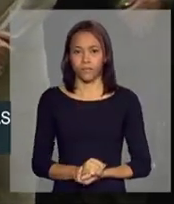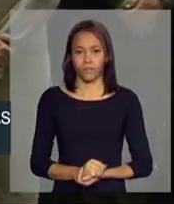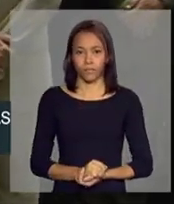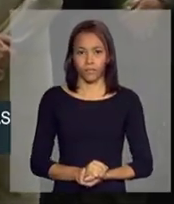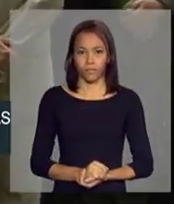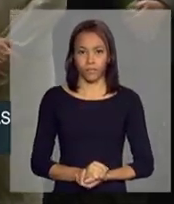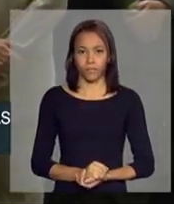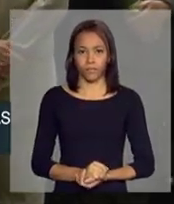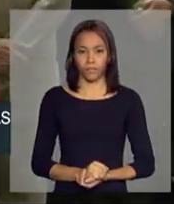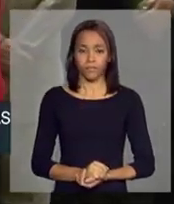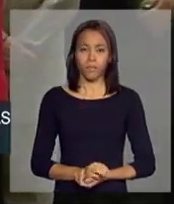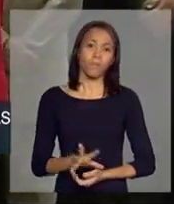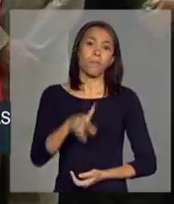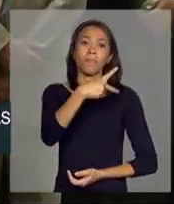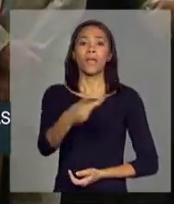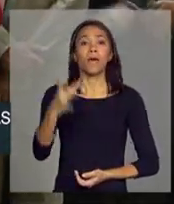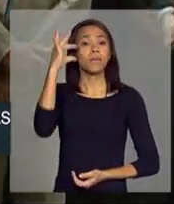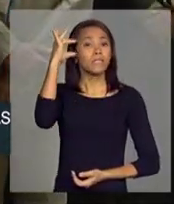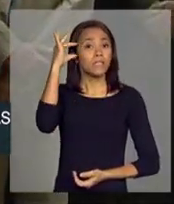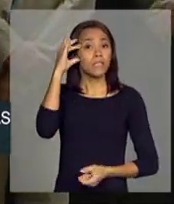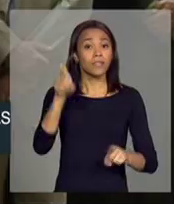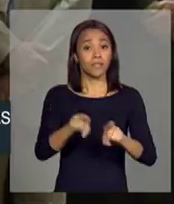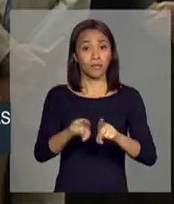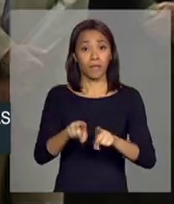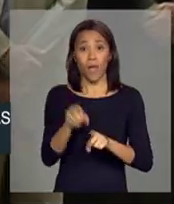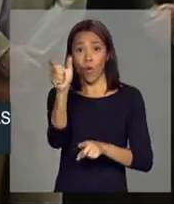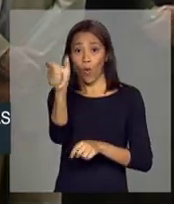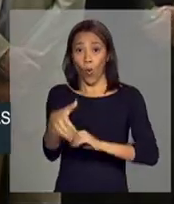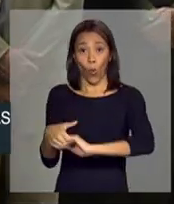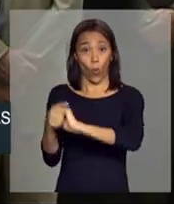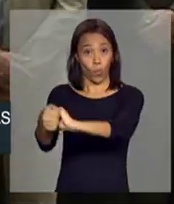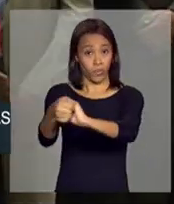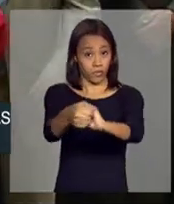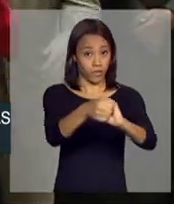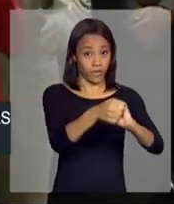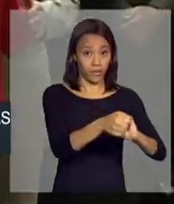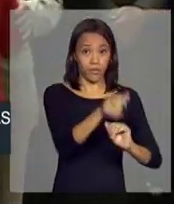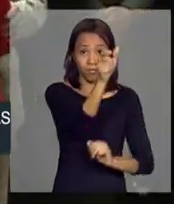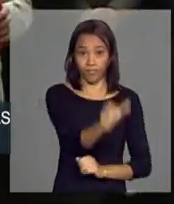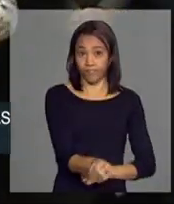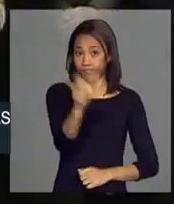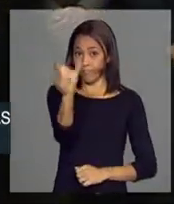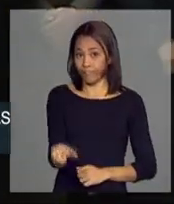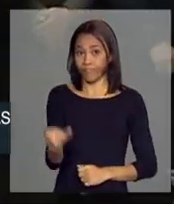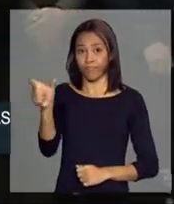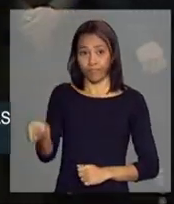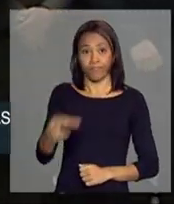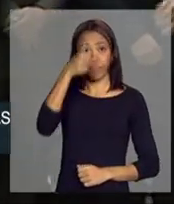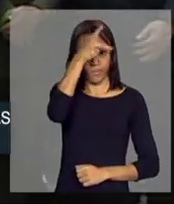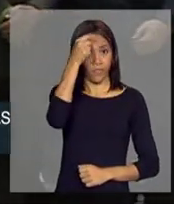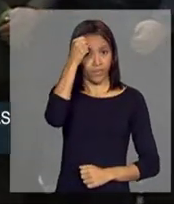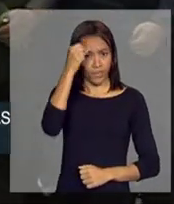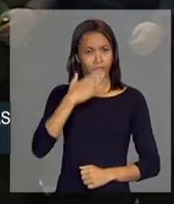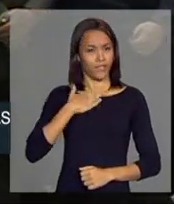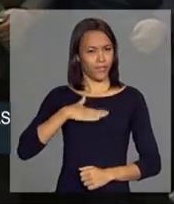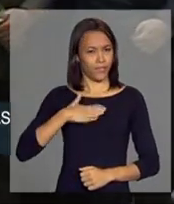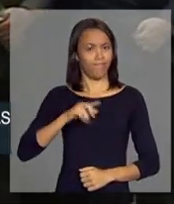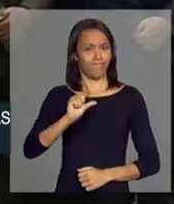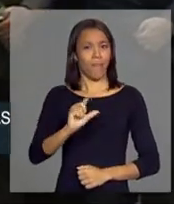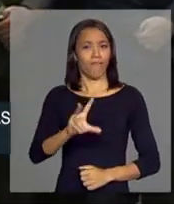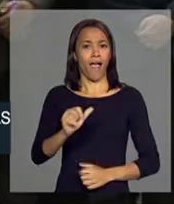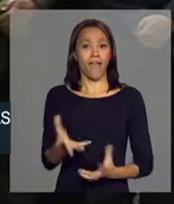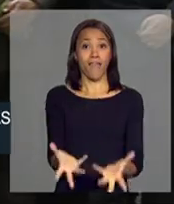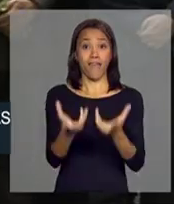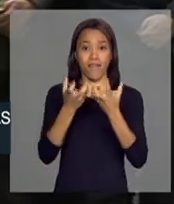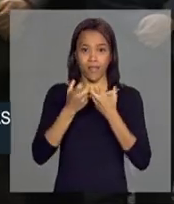a presidenta dilma rousseff cumprimenta prefeitos que logo mais vão receber esses